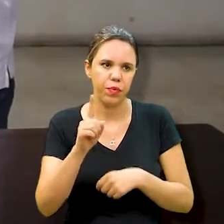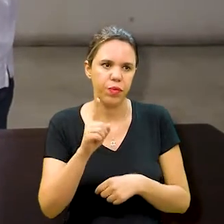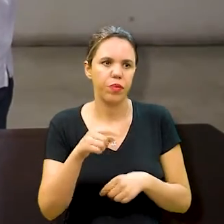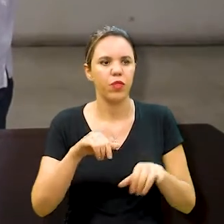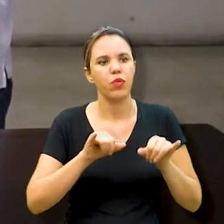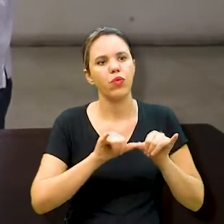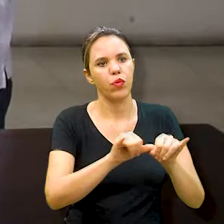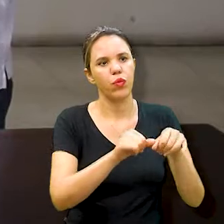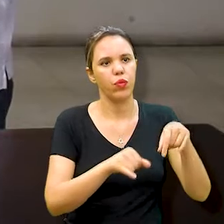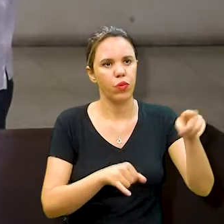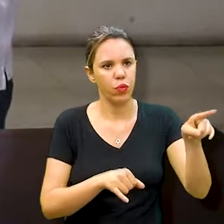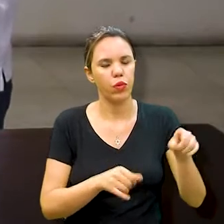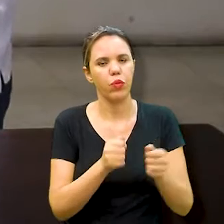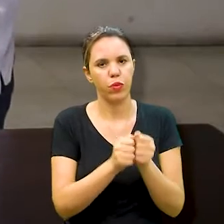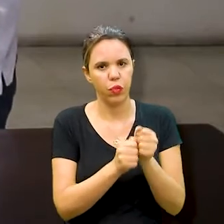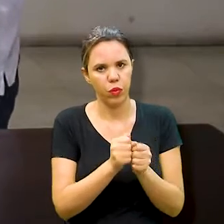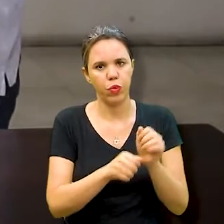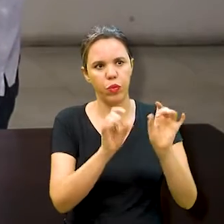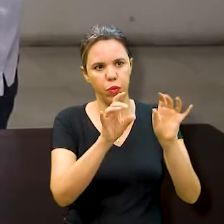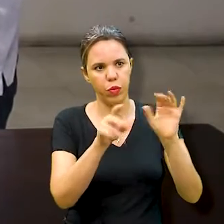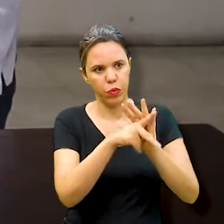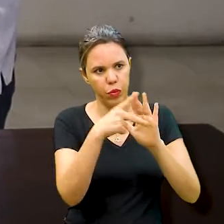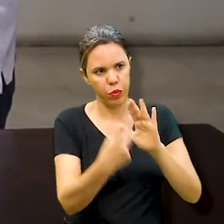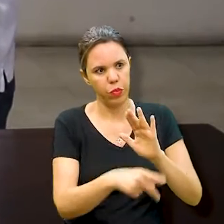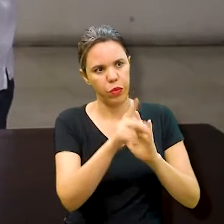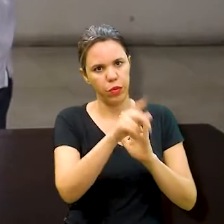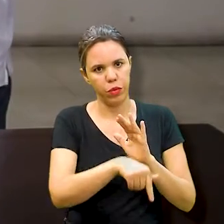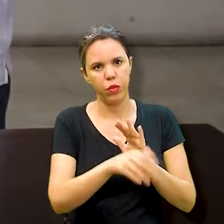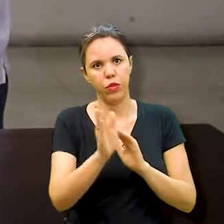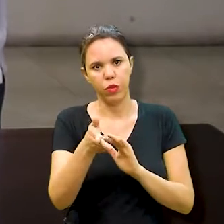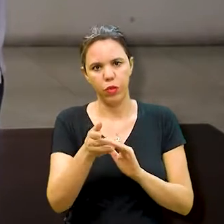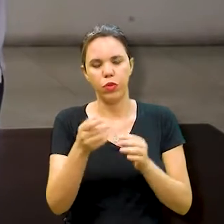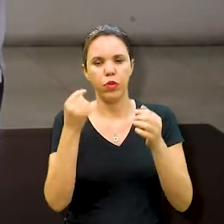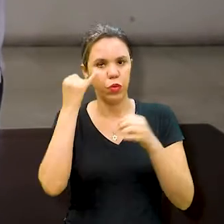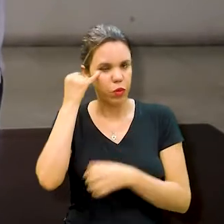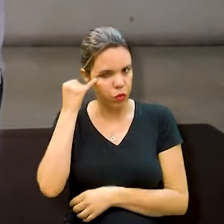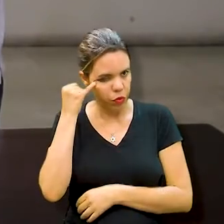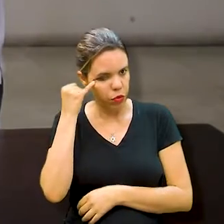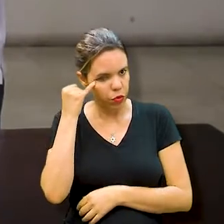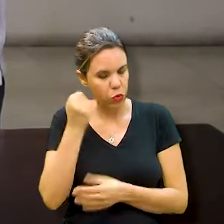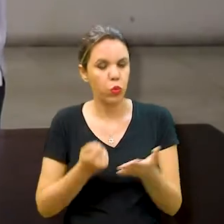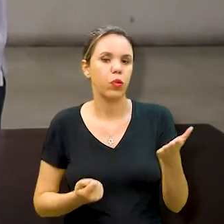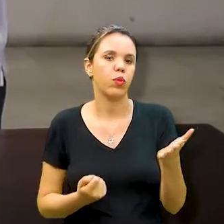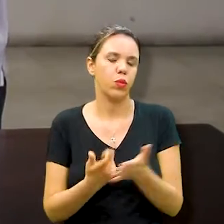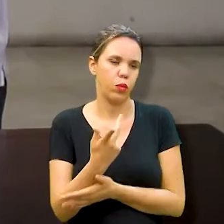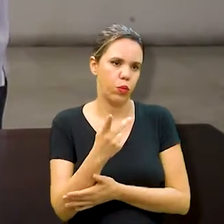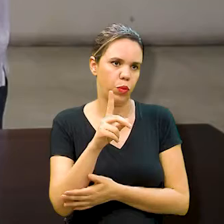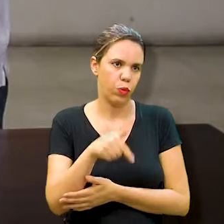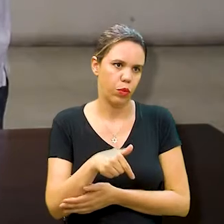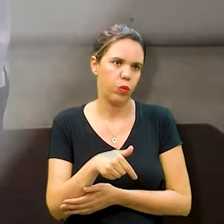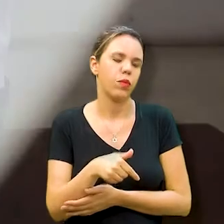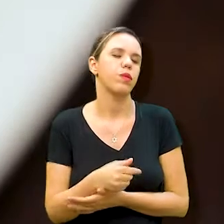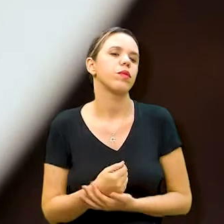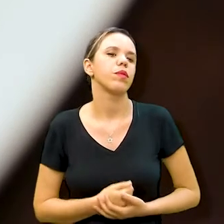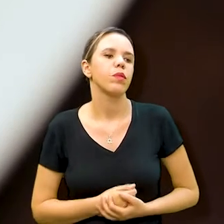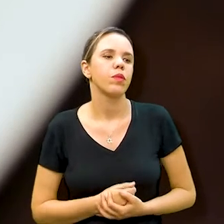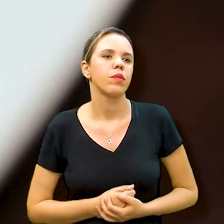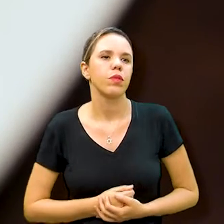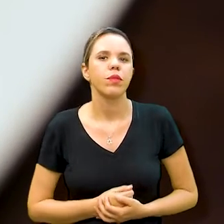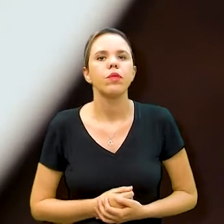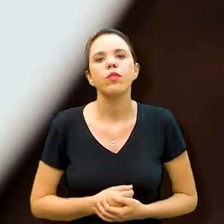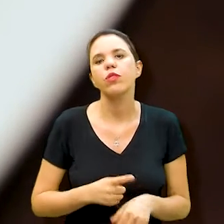então você vai no supermercado é um arroz específico é o arroz japonês que você tem que comprar